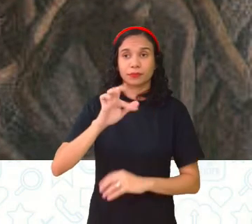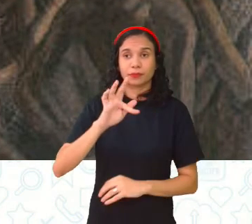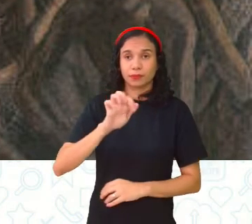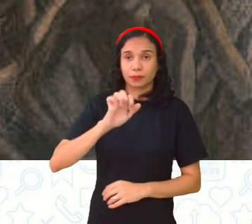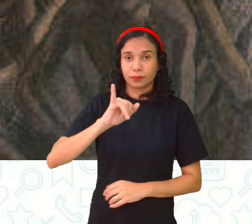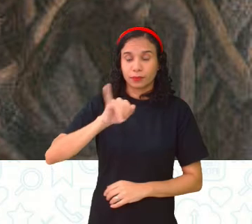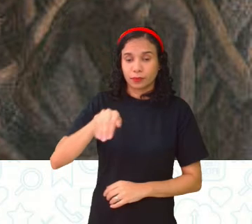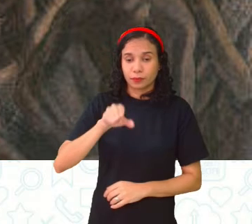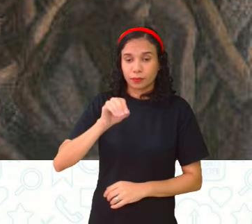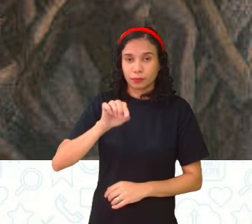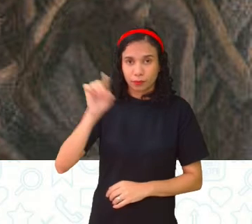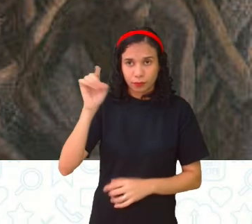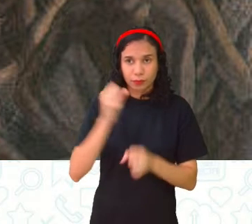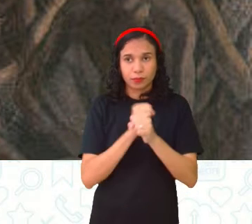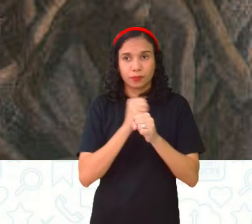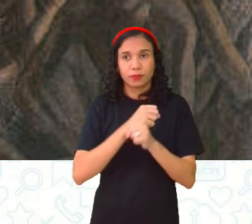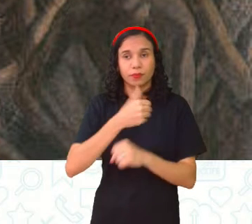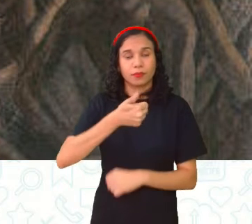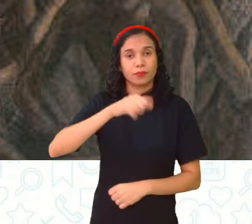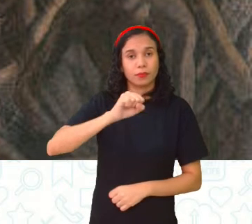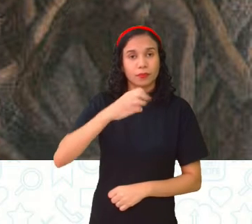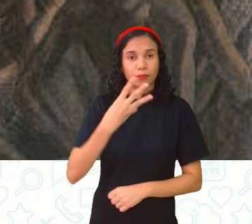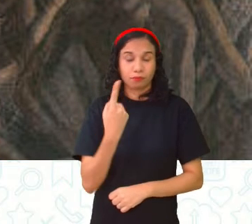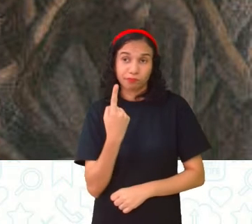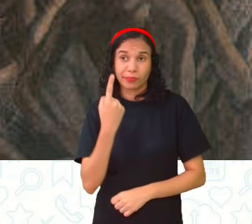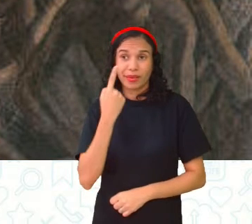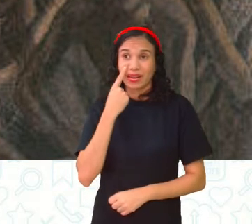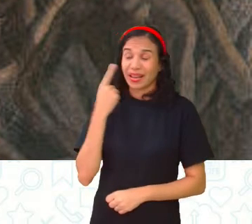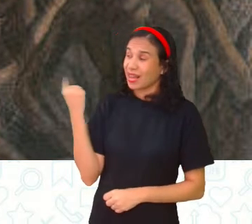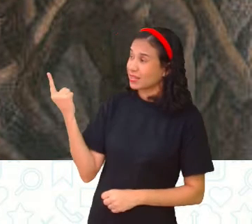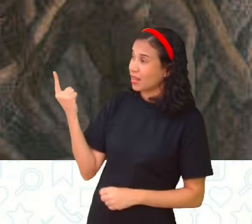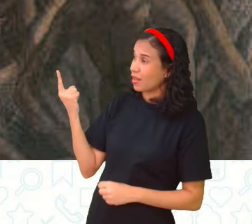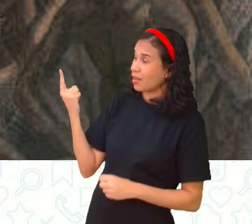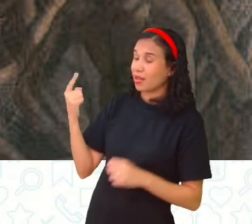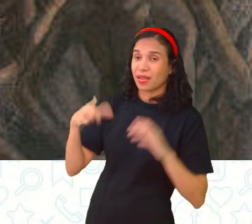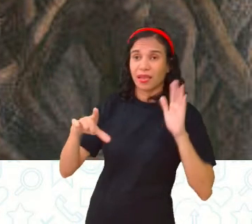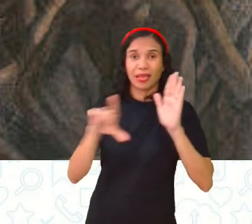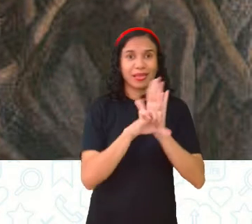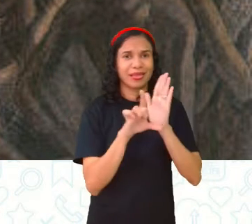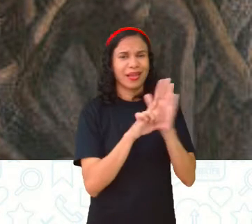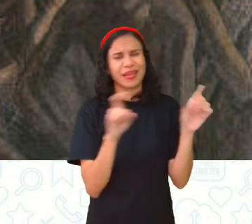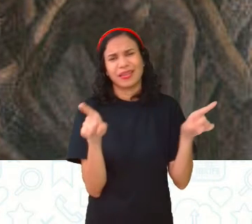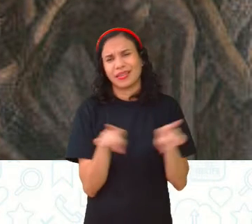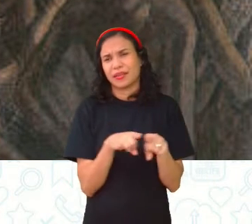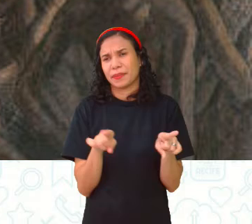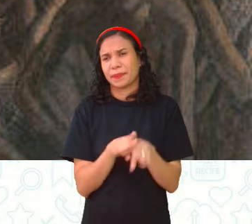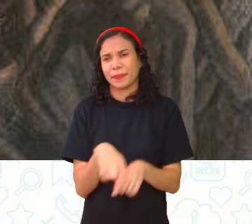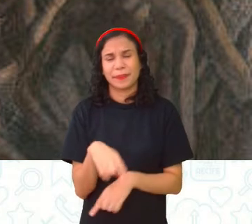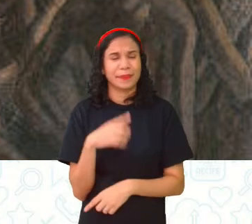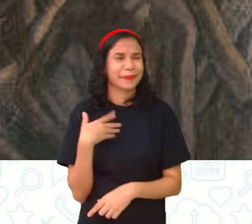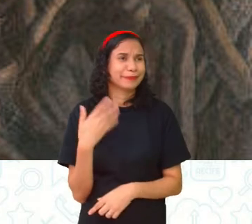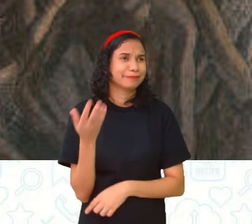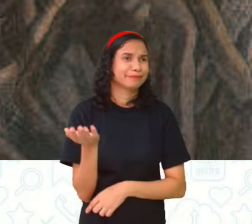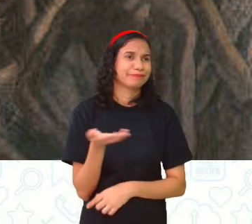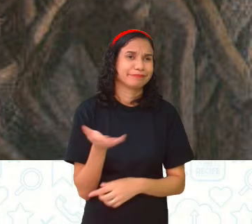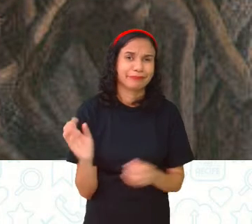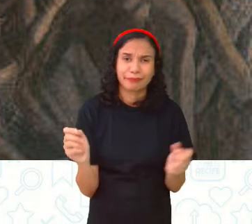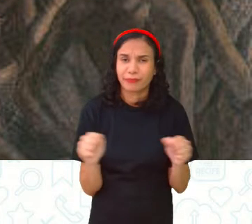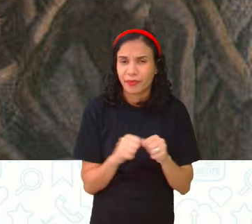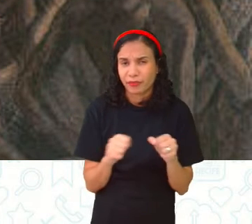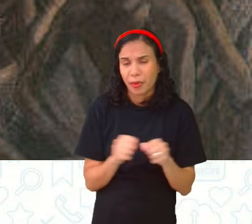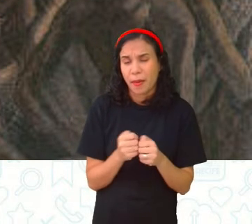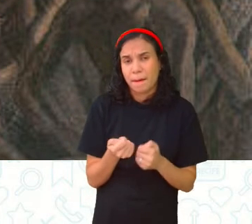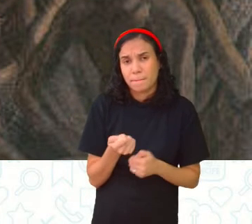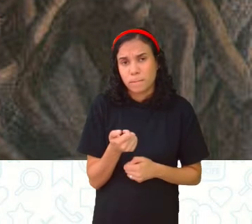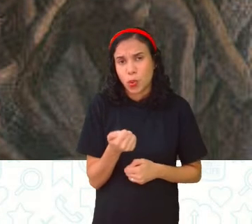em 1831. Mas veja, essa lei foi fake também, viu? Foi fake também? Foi, porque nunca foi